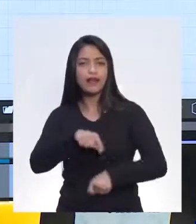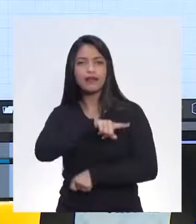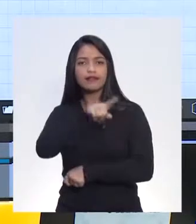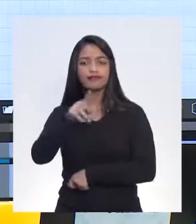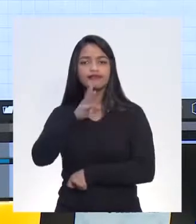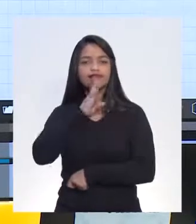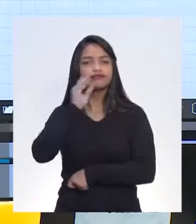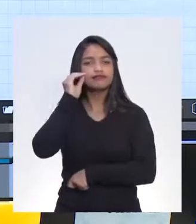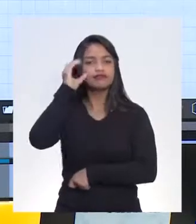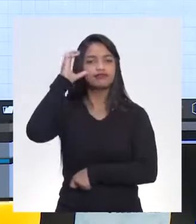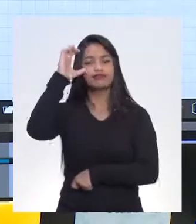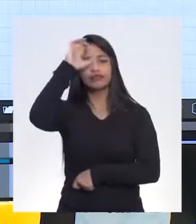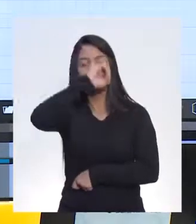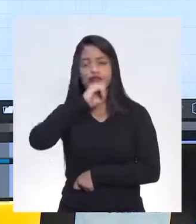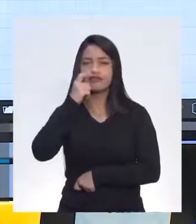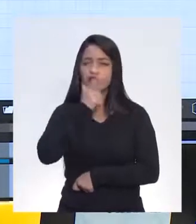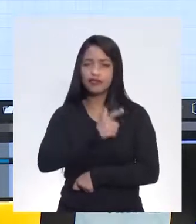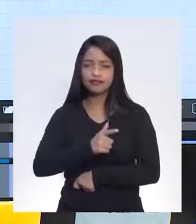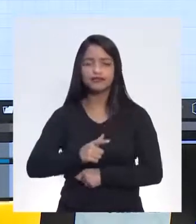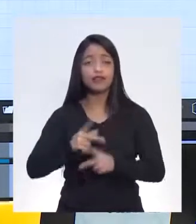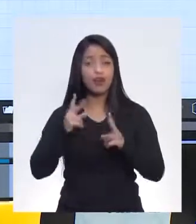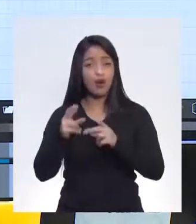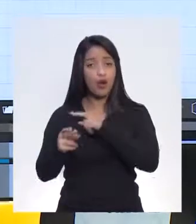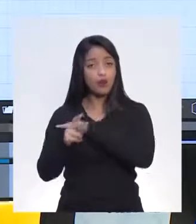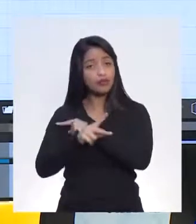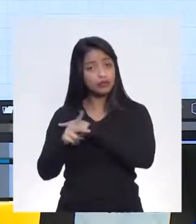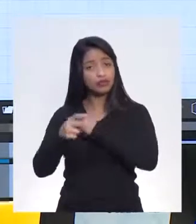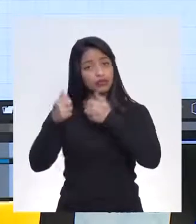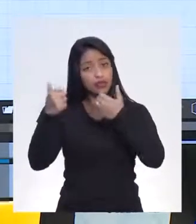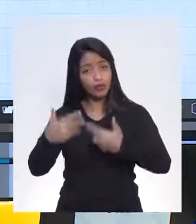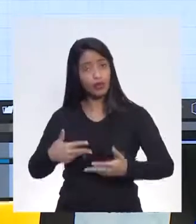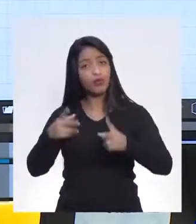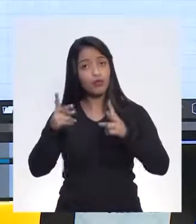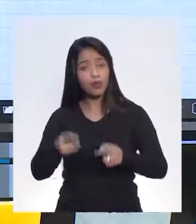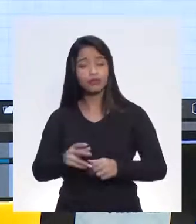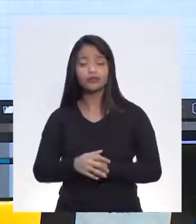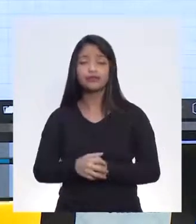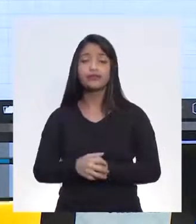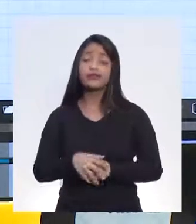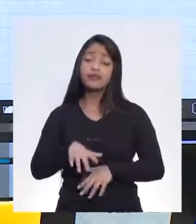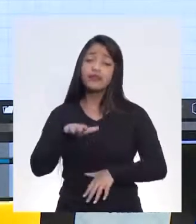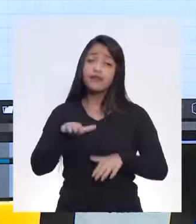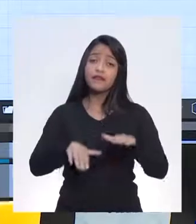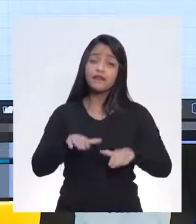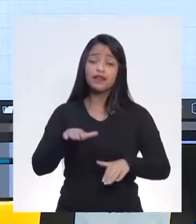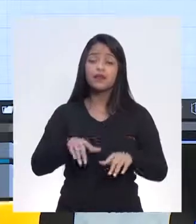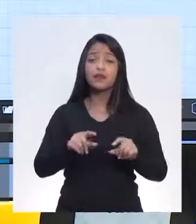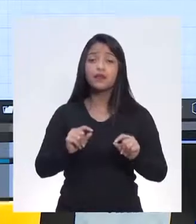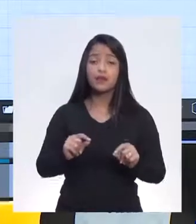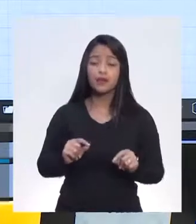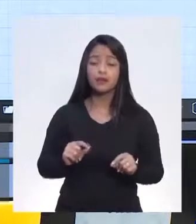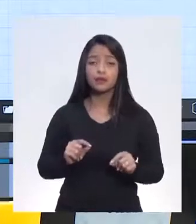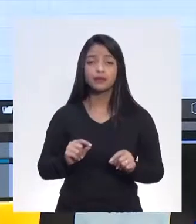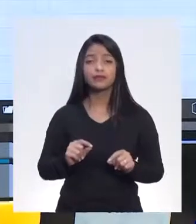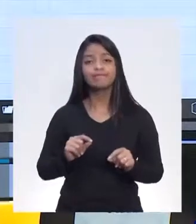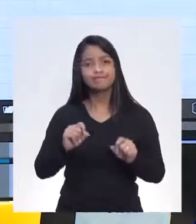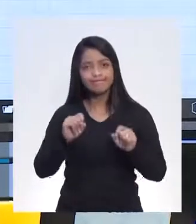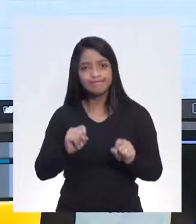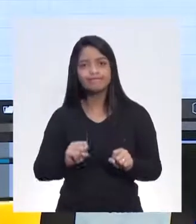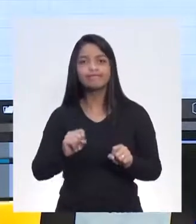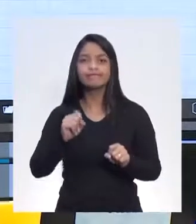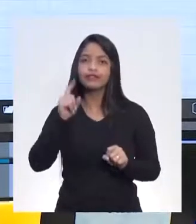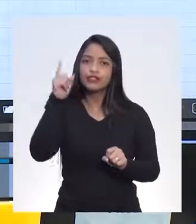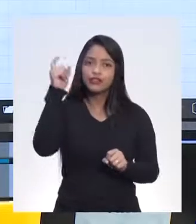igual o professor Jonas falou. Então, é essa a ideia. Às vezes, a gente vai encontrar, né, vocês, a gente também, algum tipo de dificuldade,